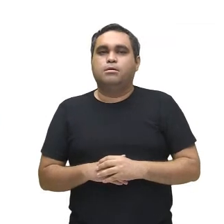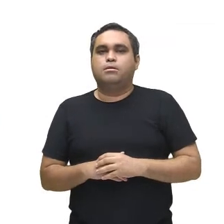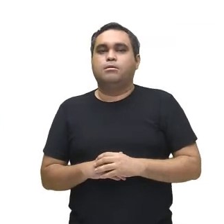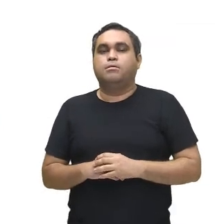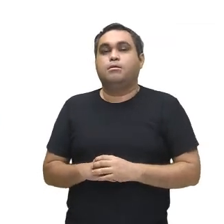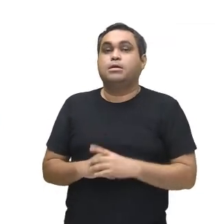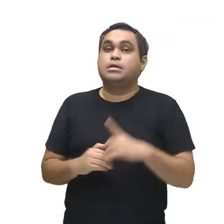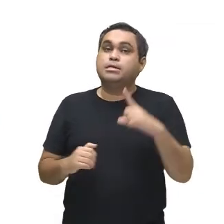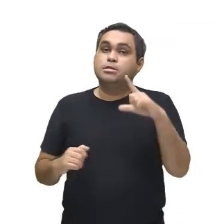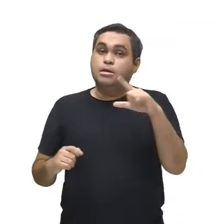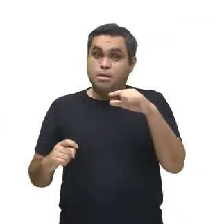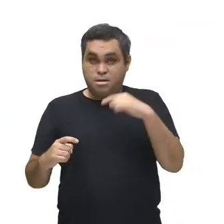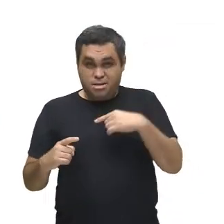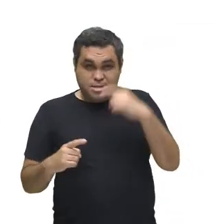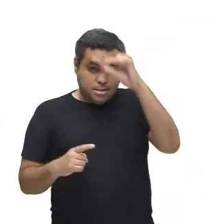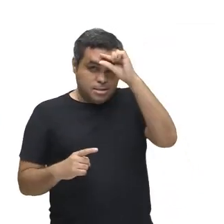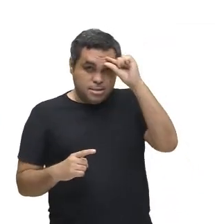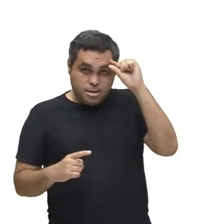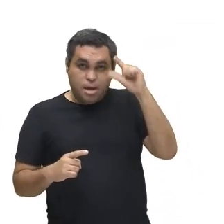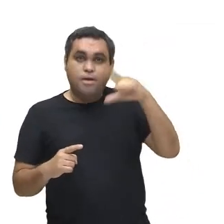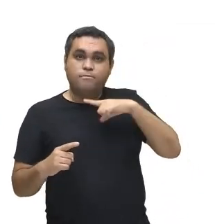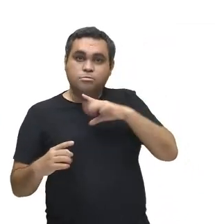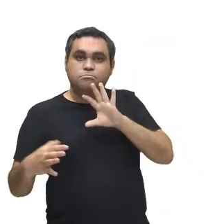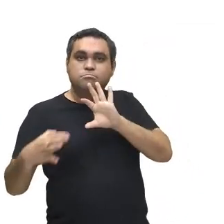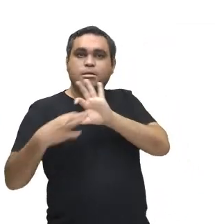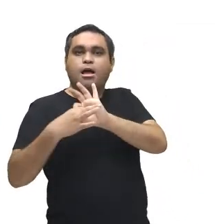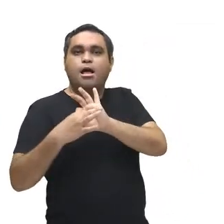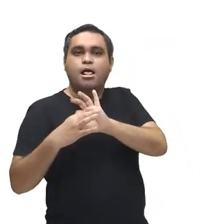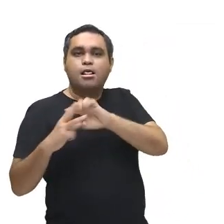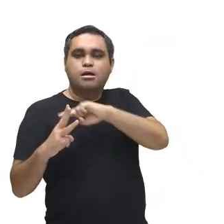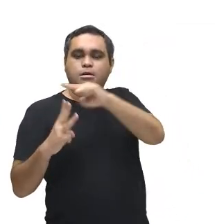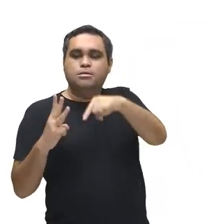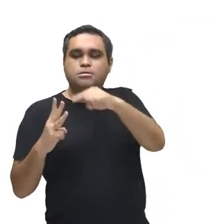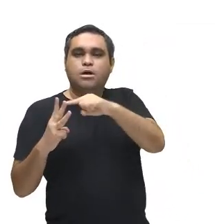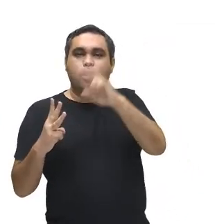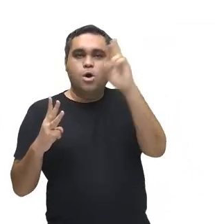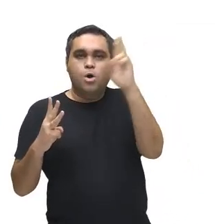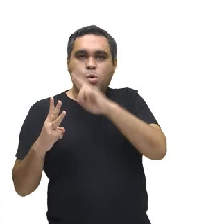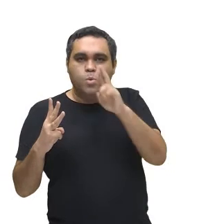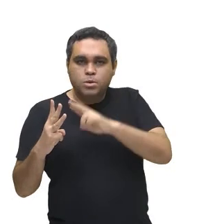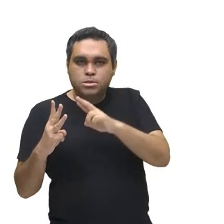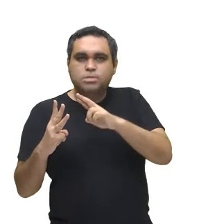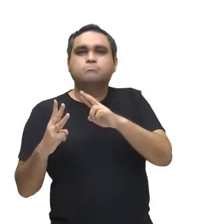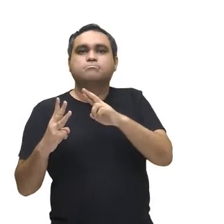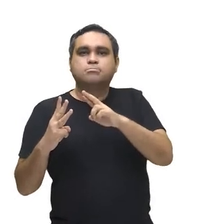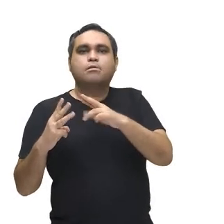aliança com a Rússia, que declarou guerra ao Império Austro-Húngaro.